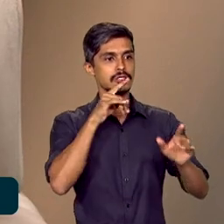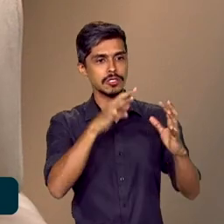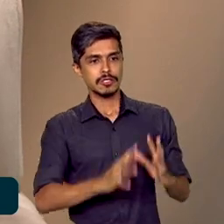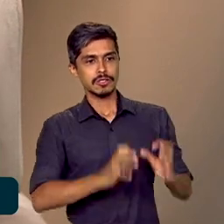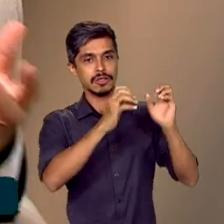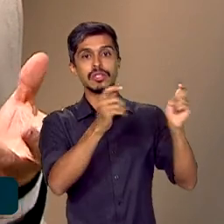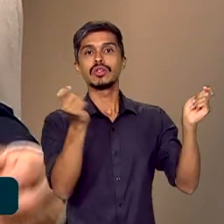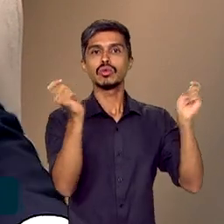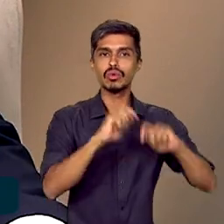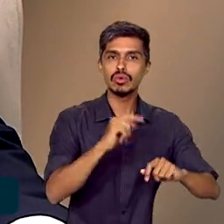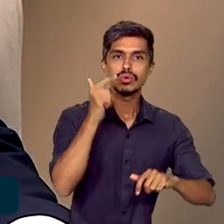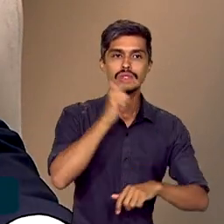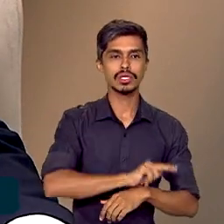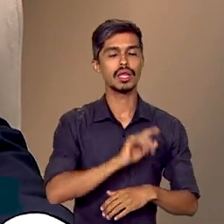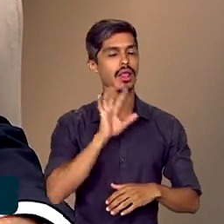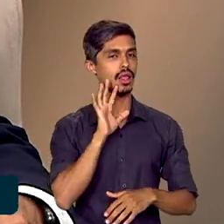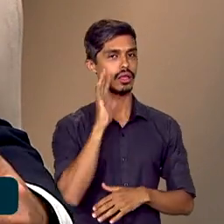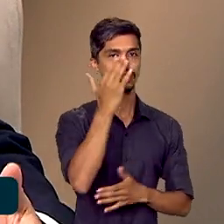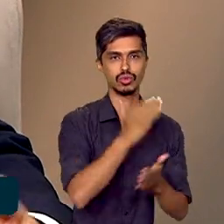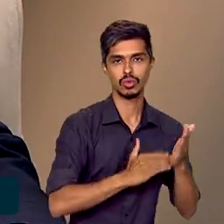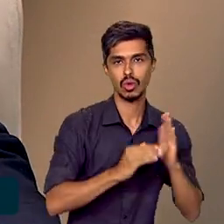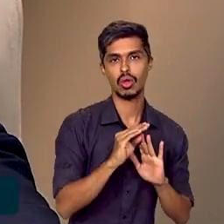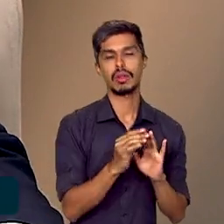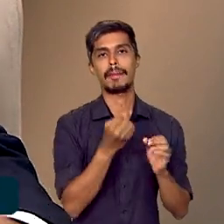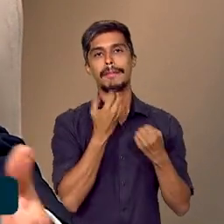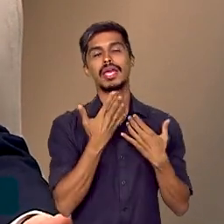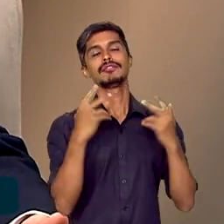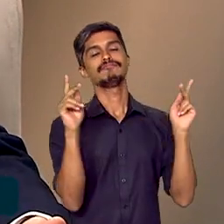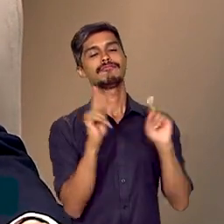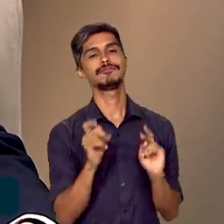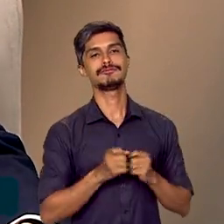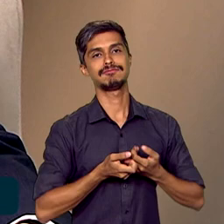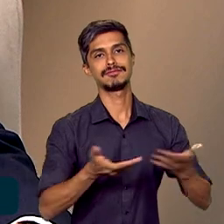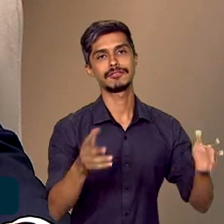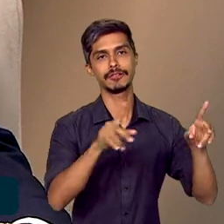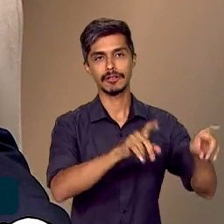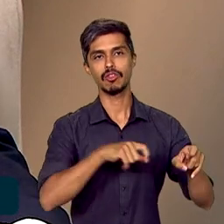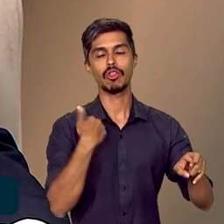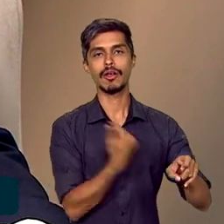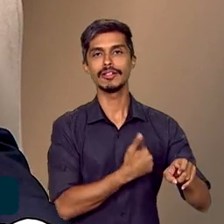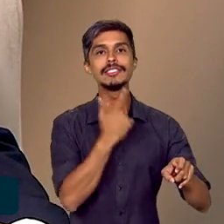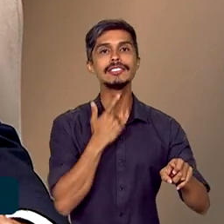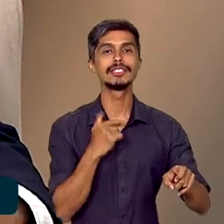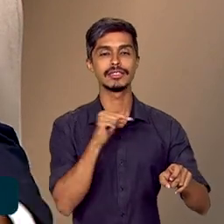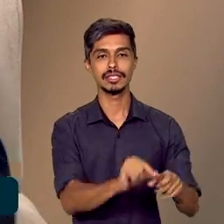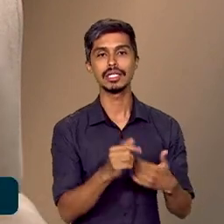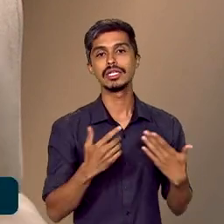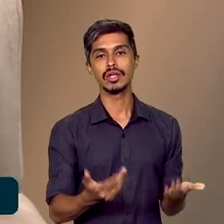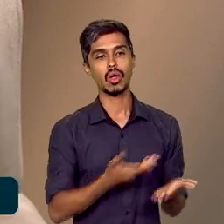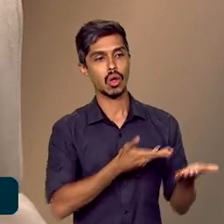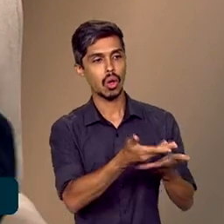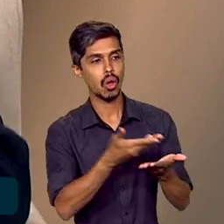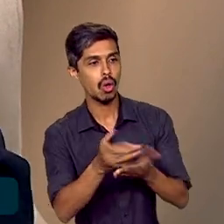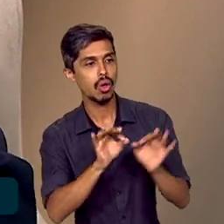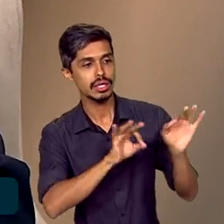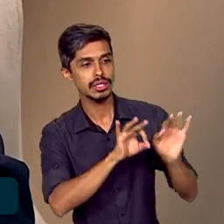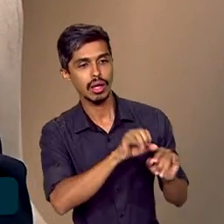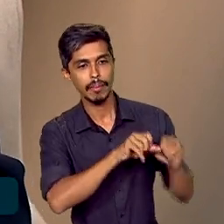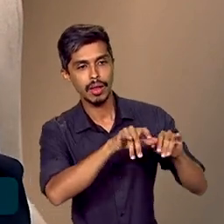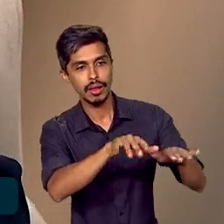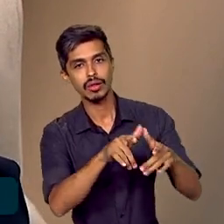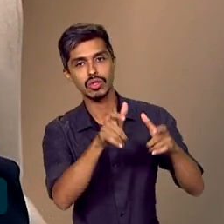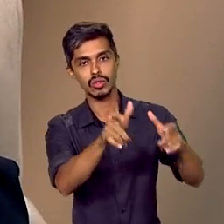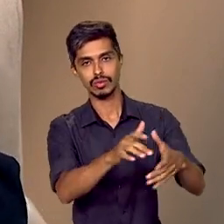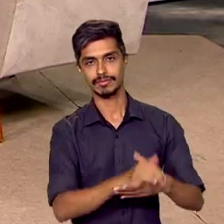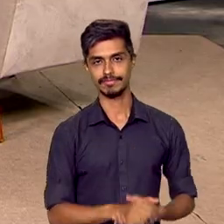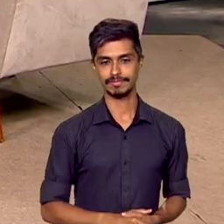chegar a bom termo, resolvendo, trazendo a paz no campo, que é aquilo que a gente deseja, e conduzindo as pessoas com perfil para o assentamento de